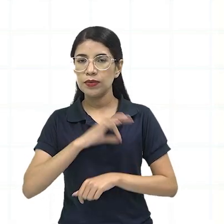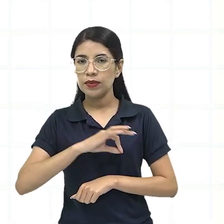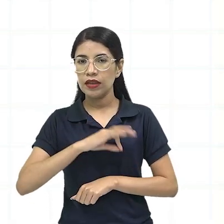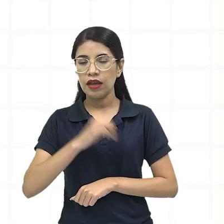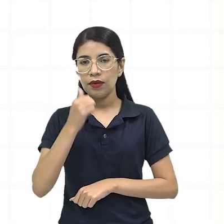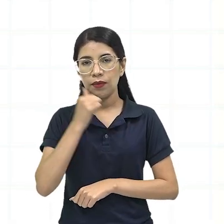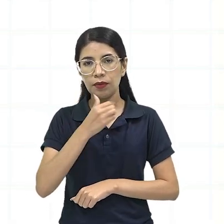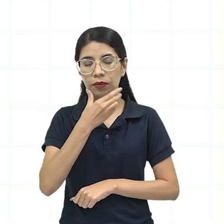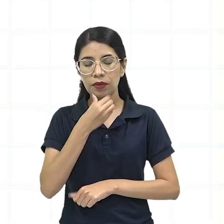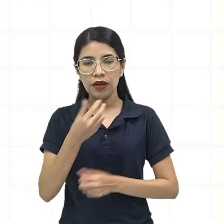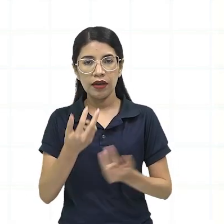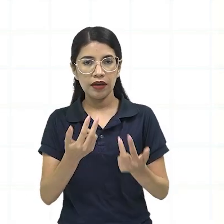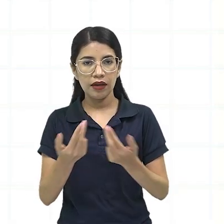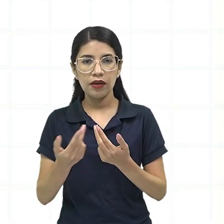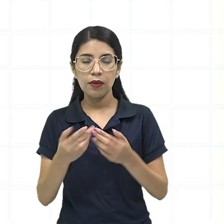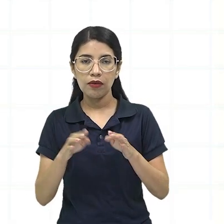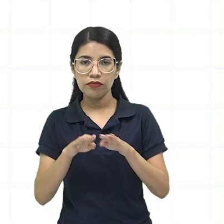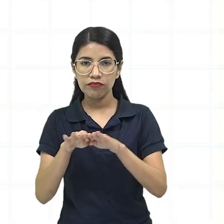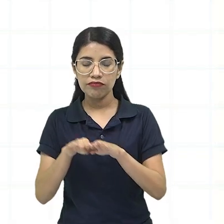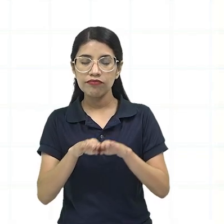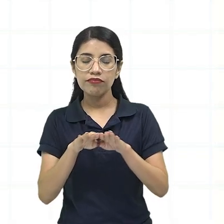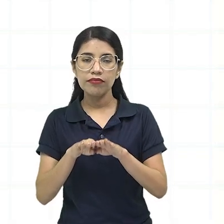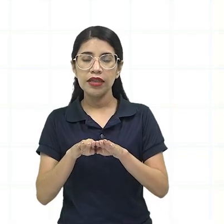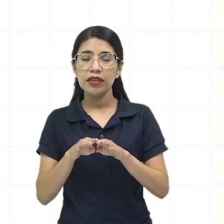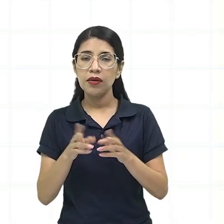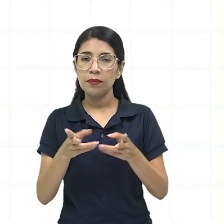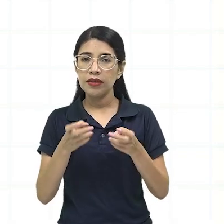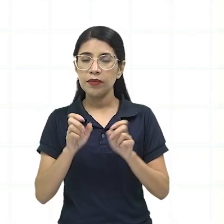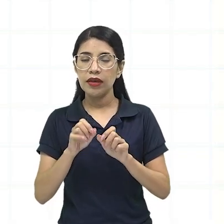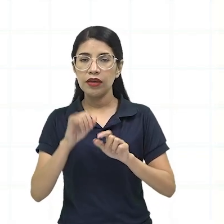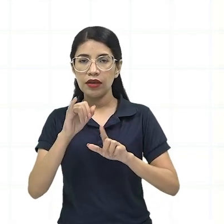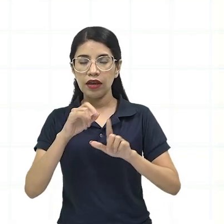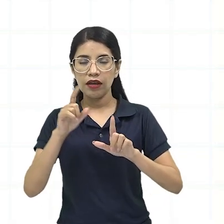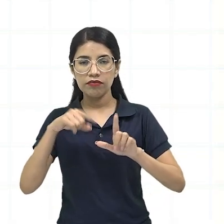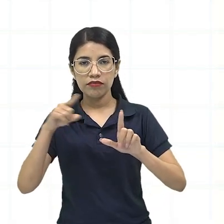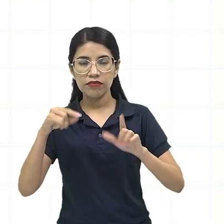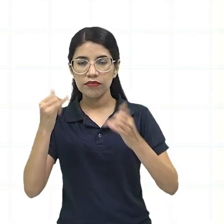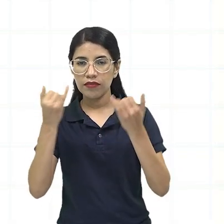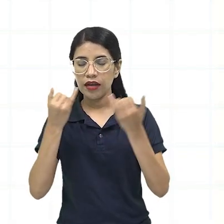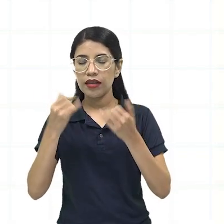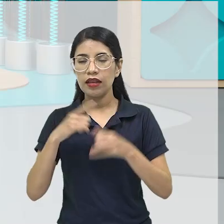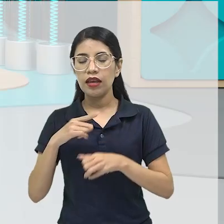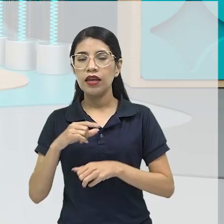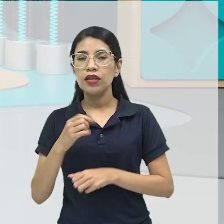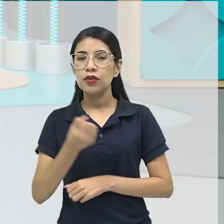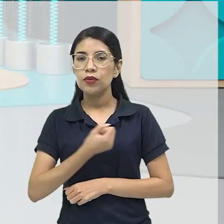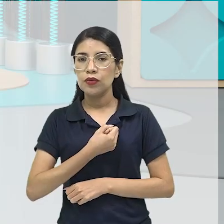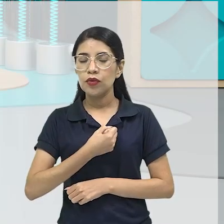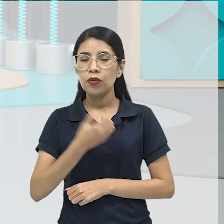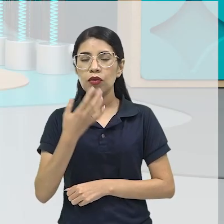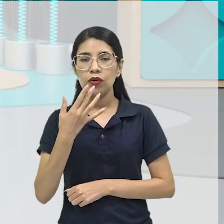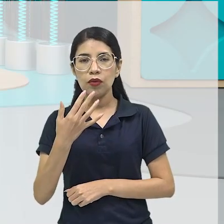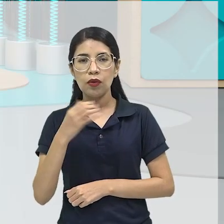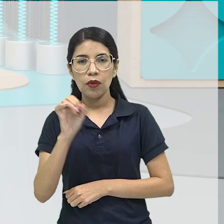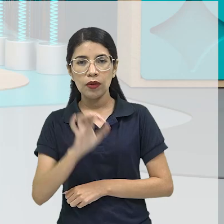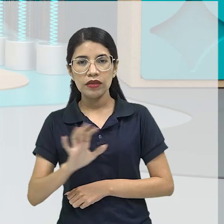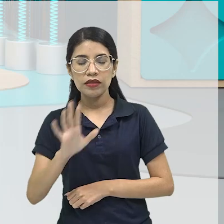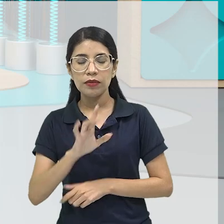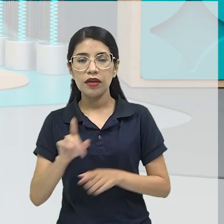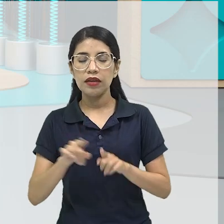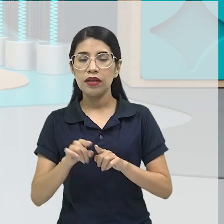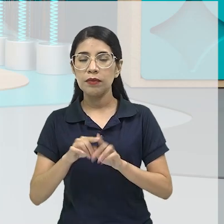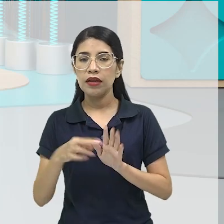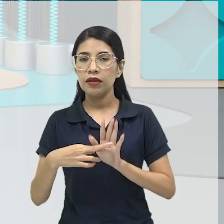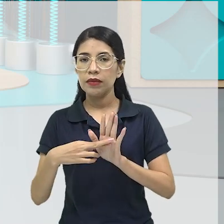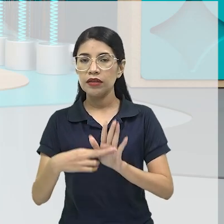e mulheres. Então os infográficos facilitam, né? Você percebe que nós temos ali números, imagens, cores e até a representação